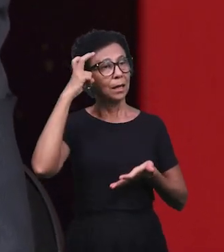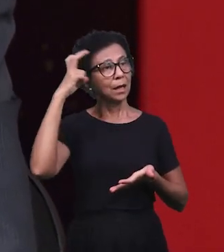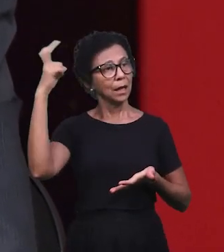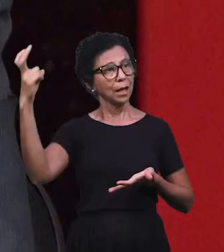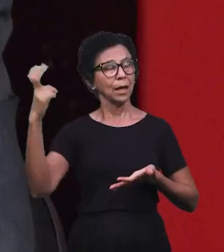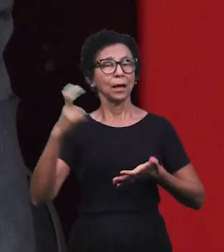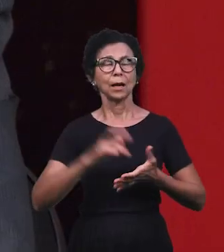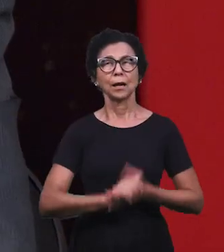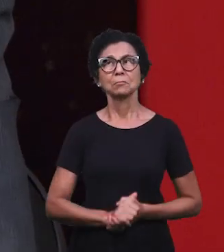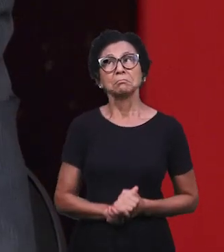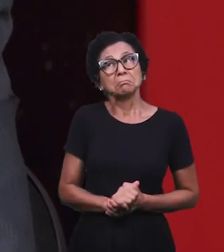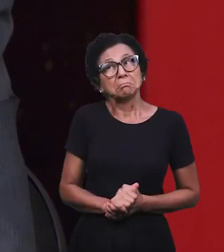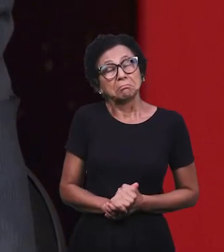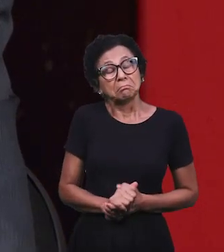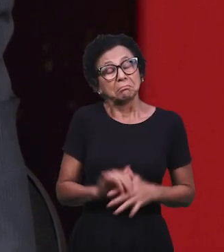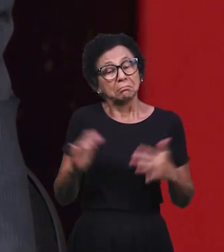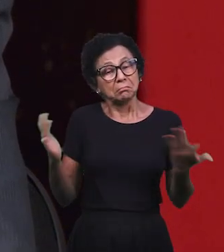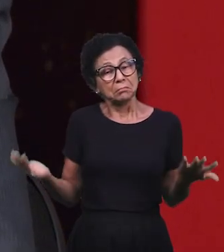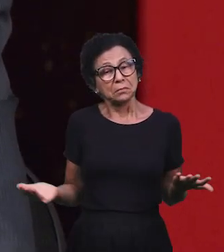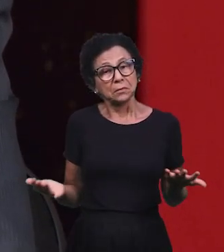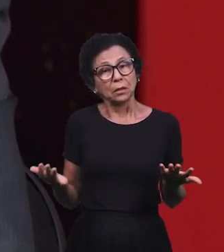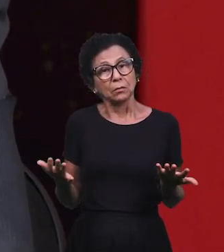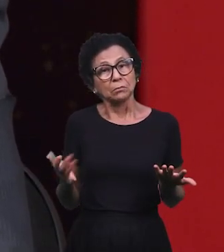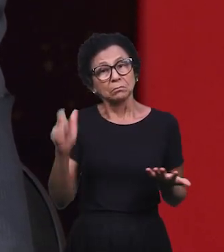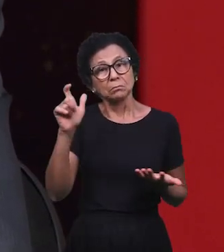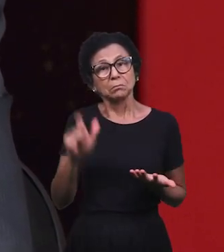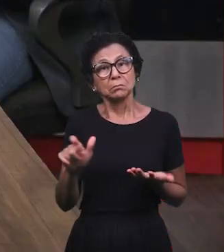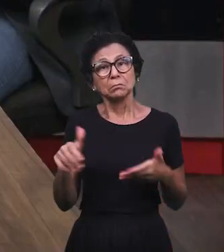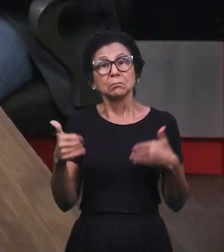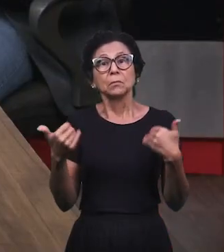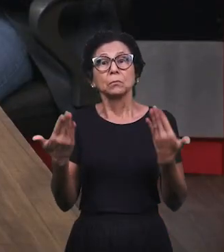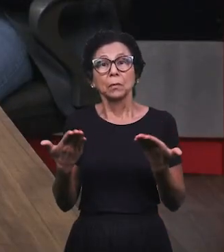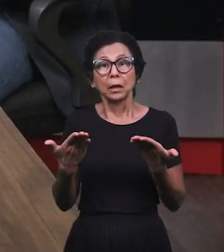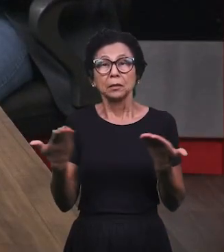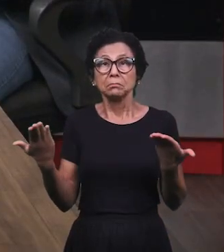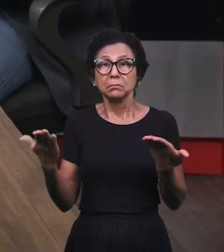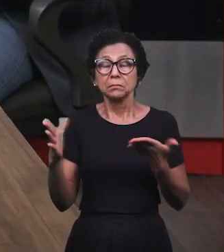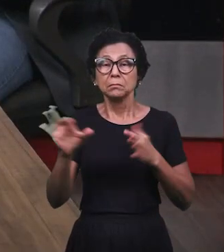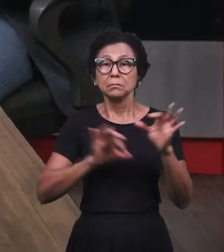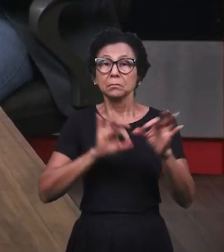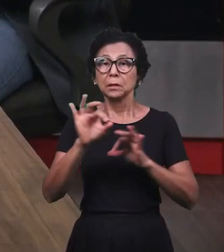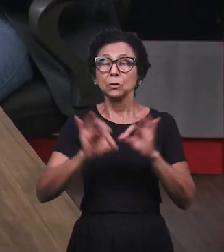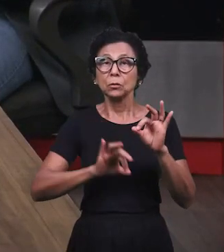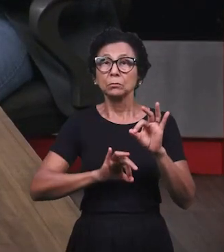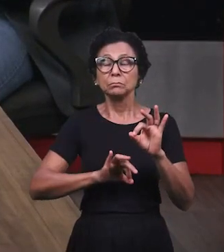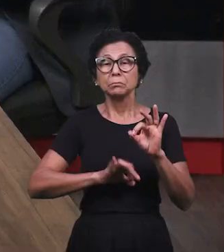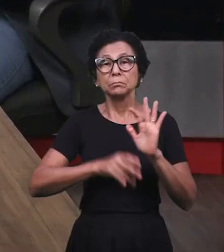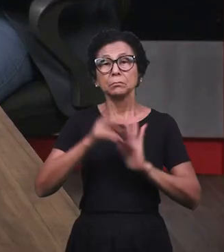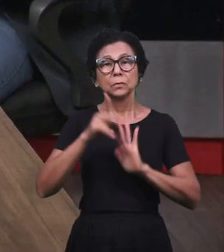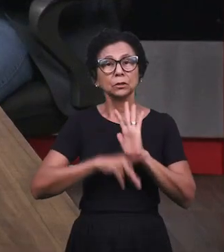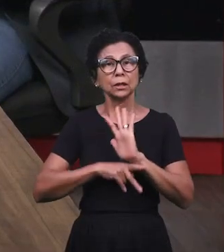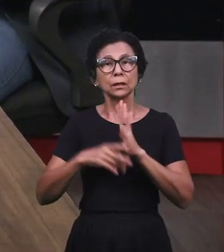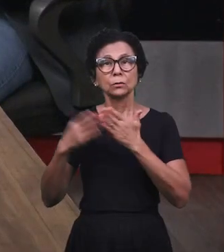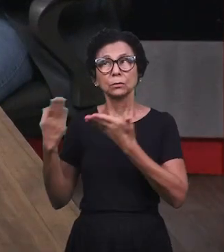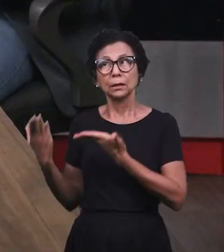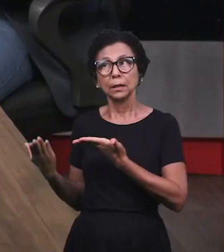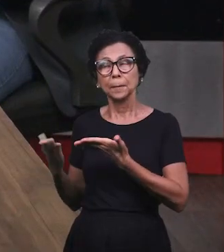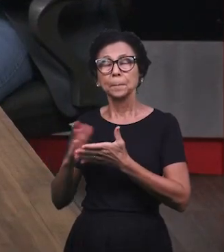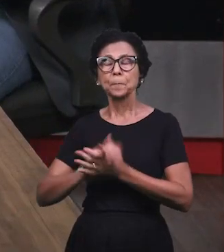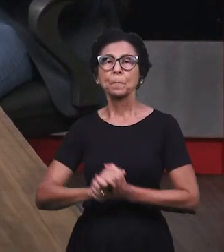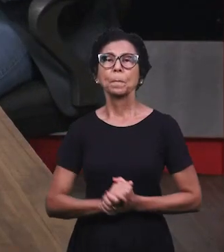Alguém arbitrariamente definiu isso. Né? A propósito do DNA, o projeto